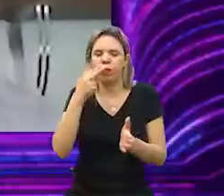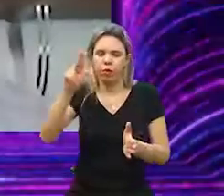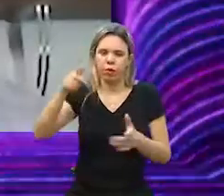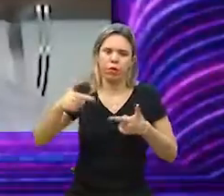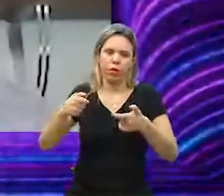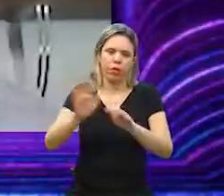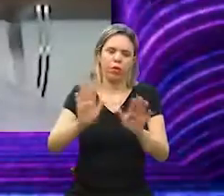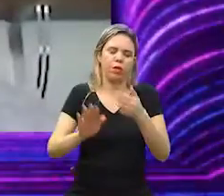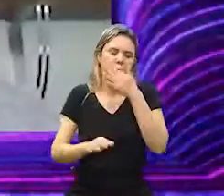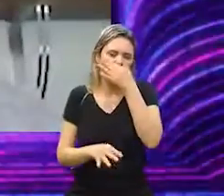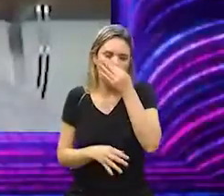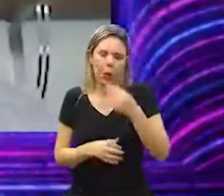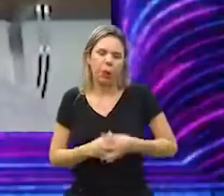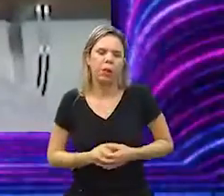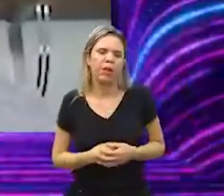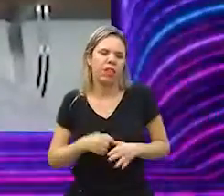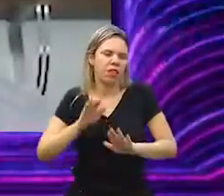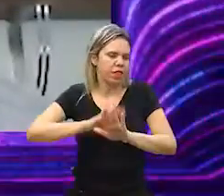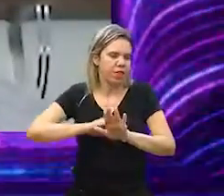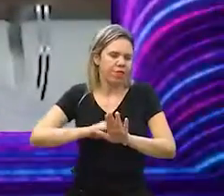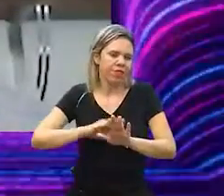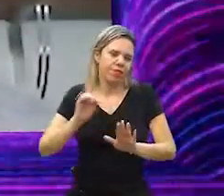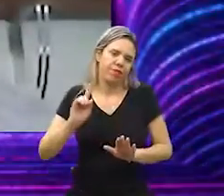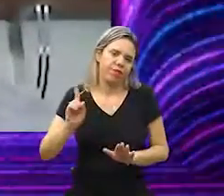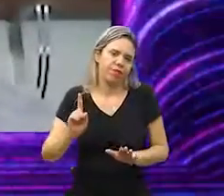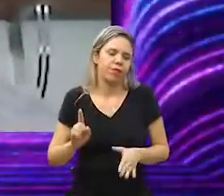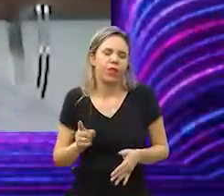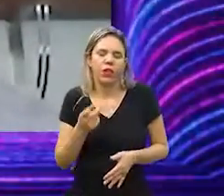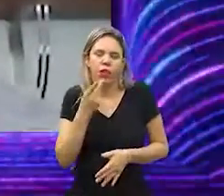no sentido de ideológico, né?